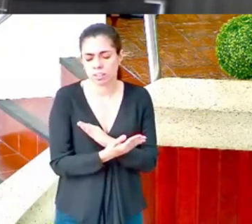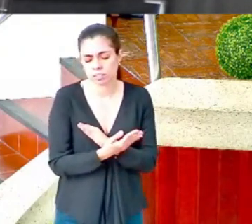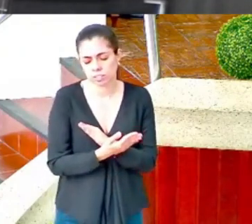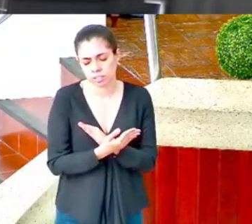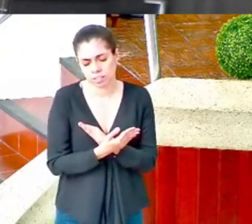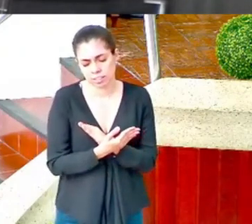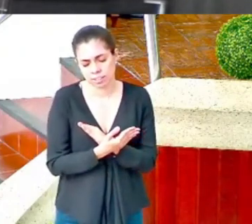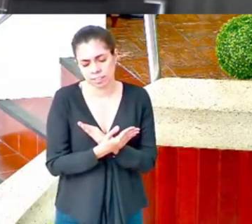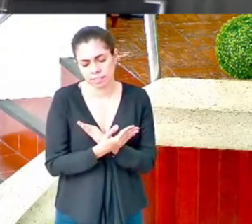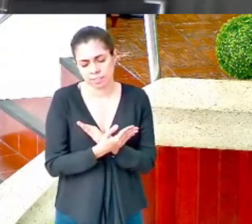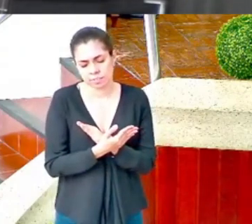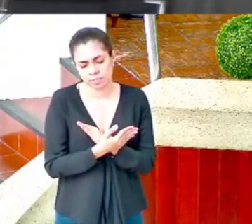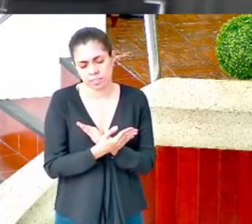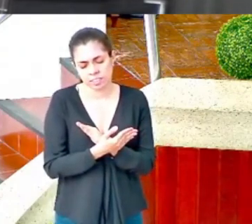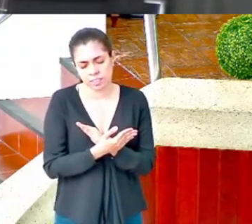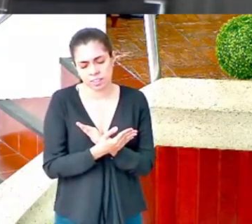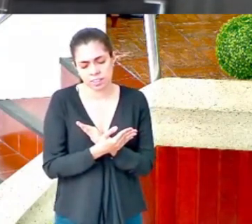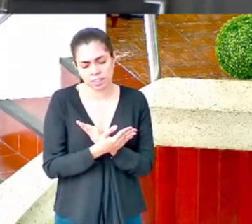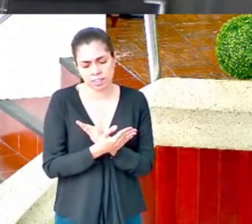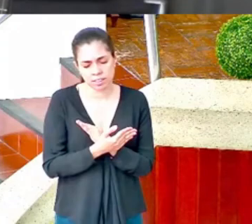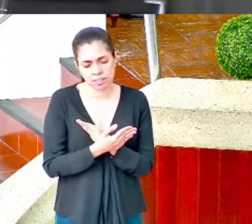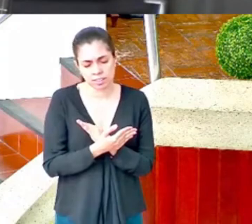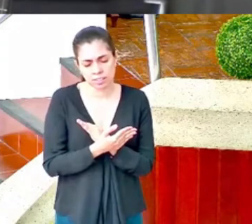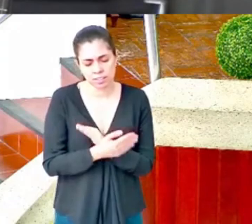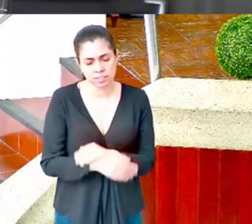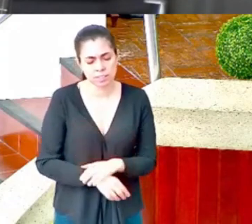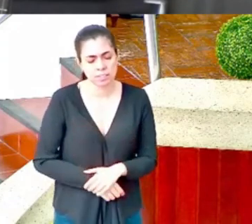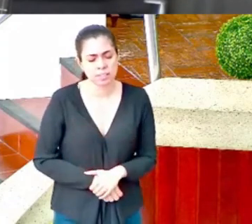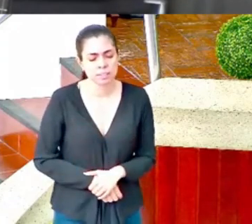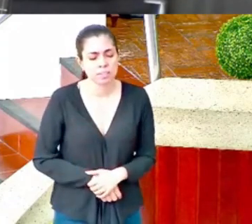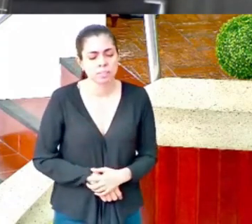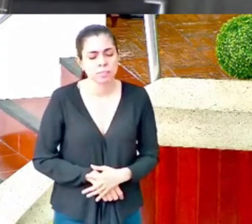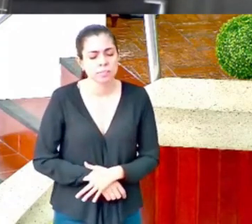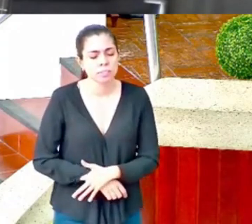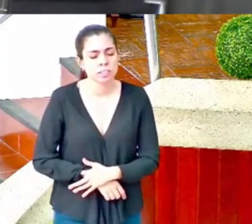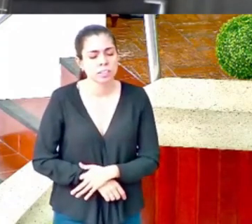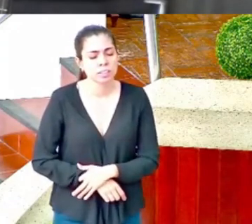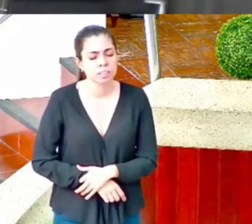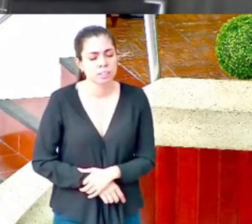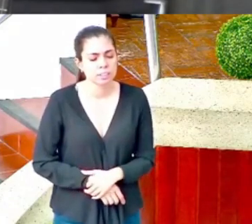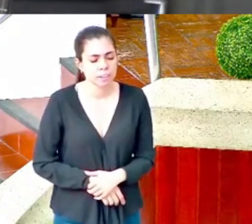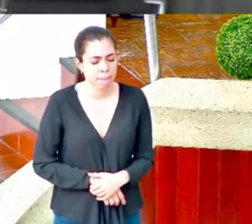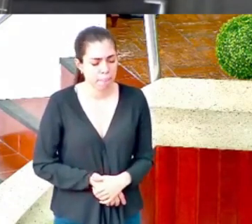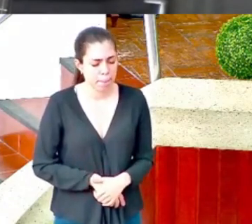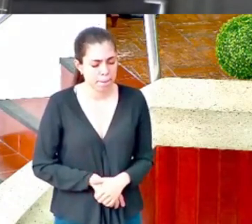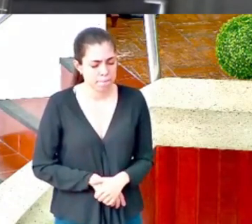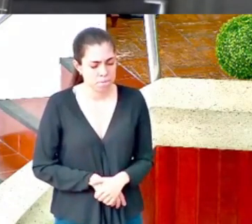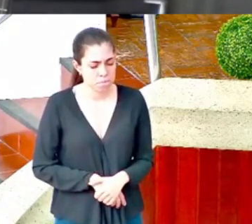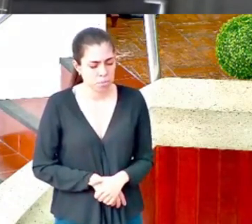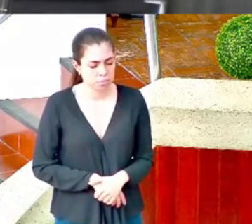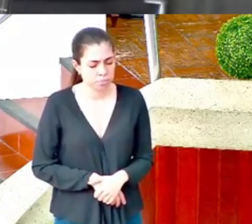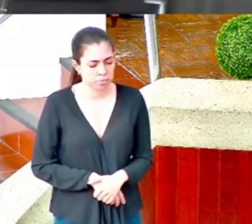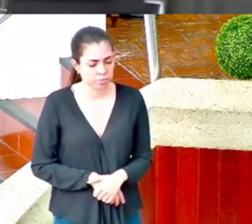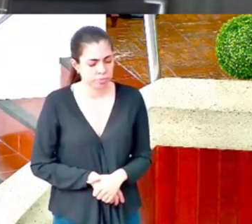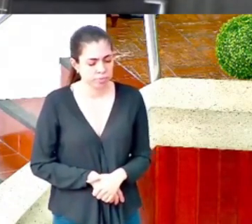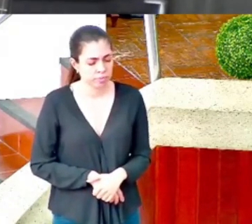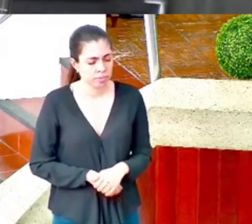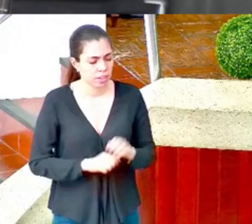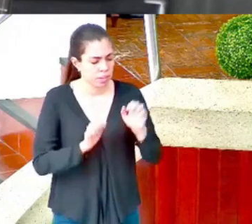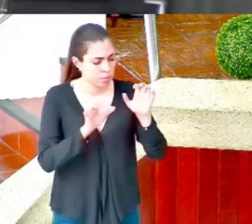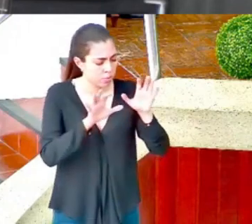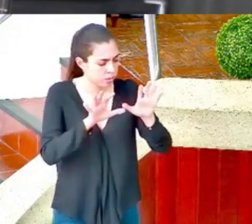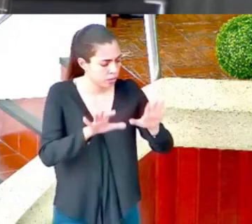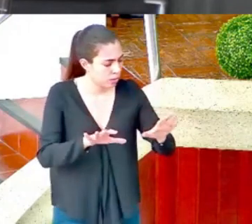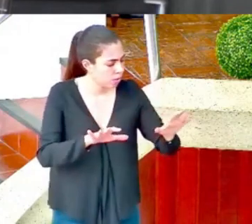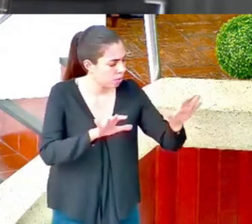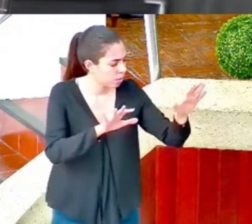Espírito. Quais corações o Senhor precisa nessa manhã chegar? Quais? Eu nem preciso